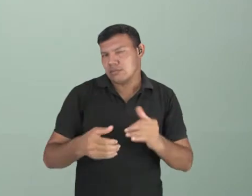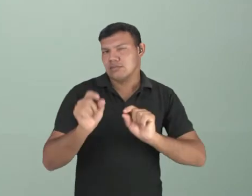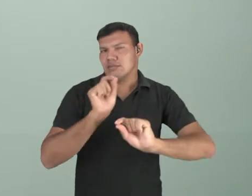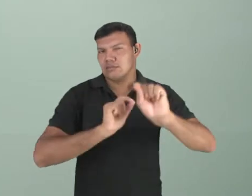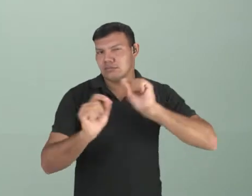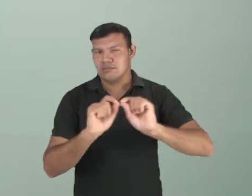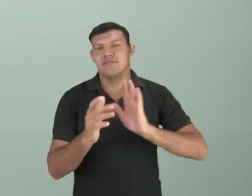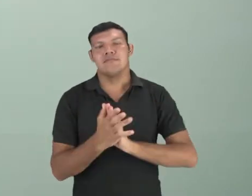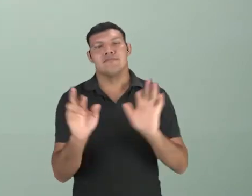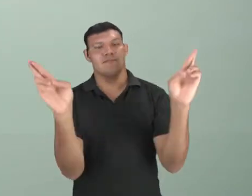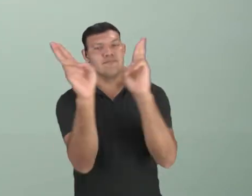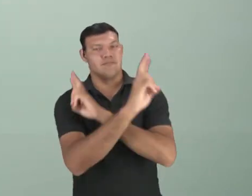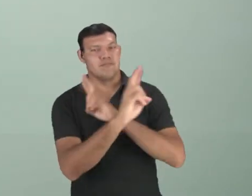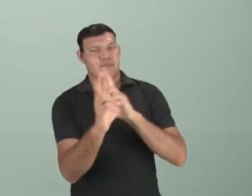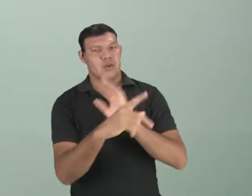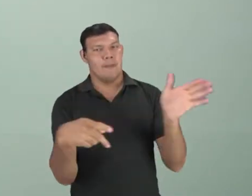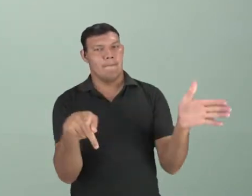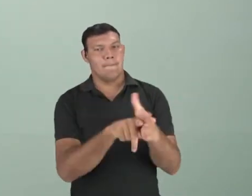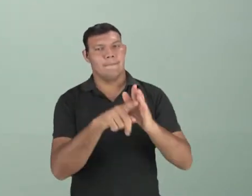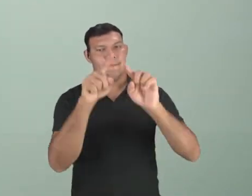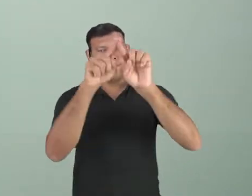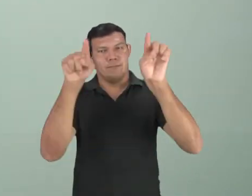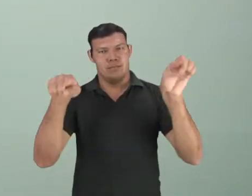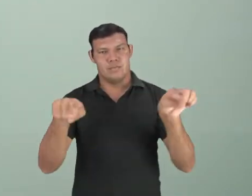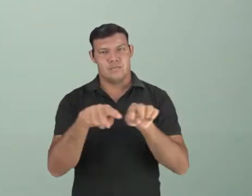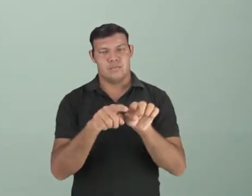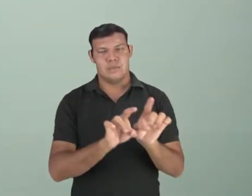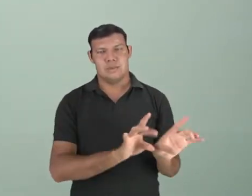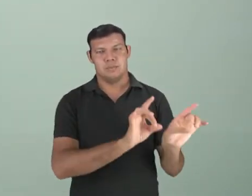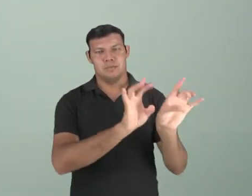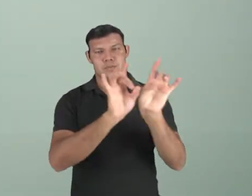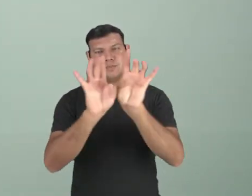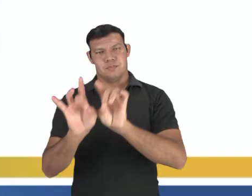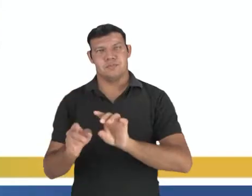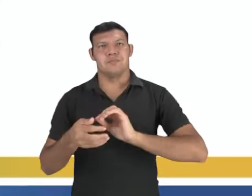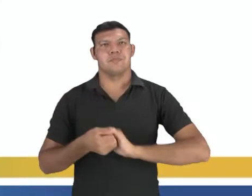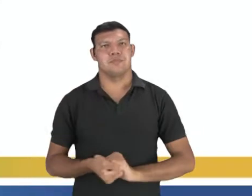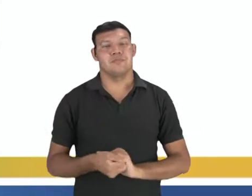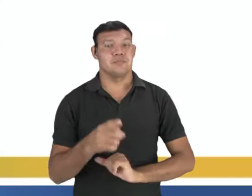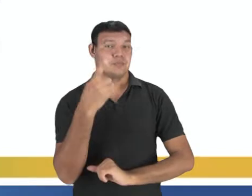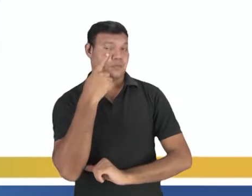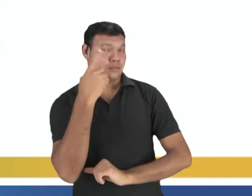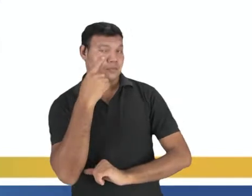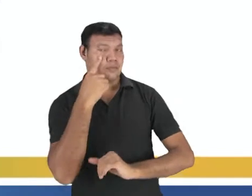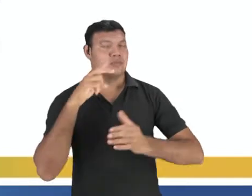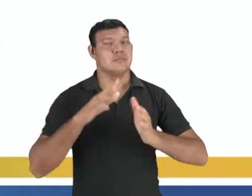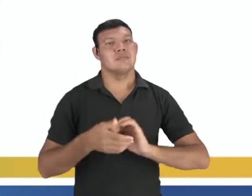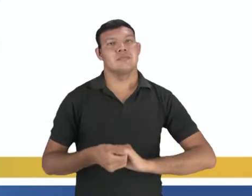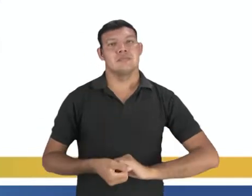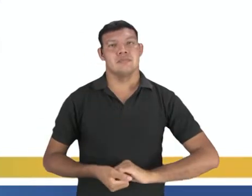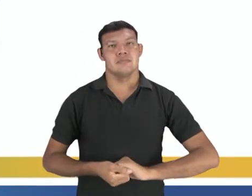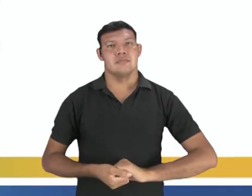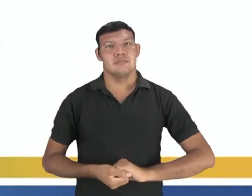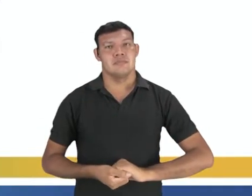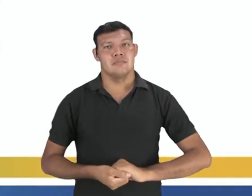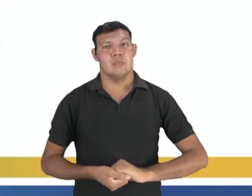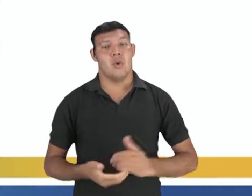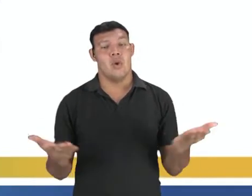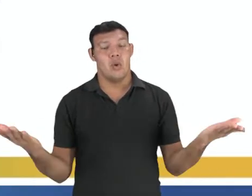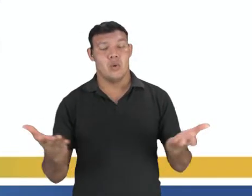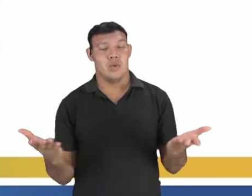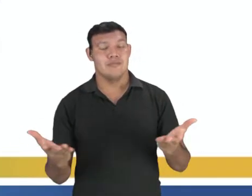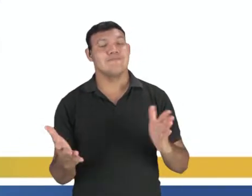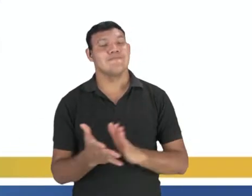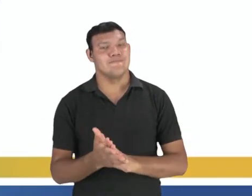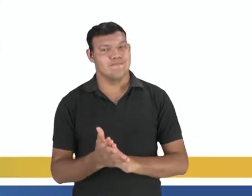sobre razões trigonométricas especiais. Então, olha só, hoje nós vamos falar de